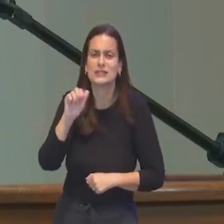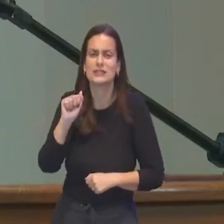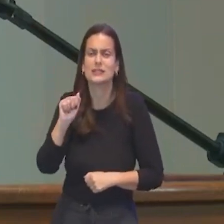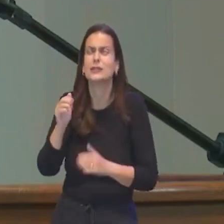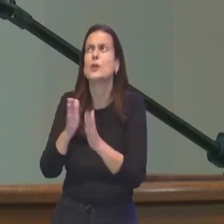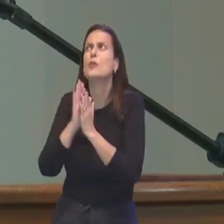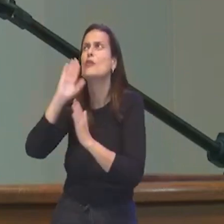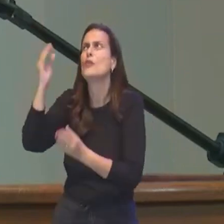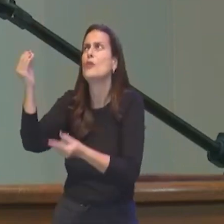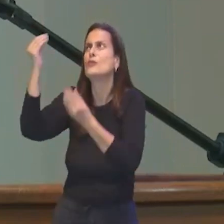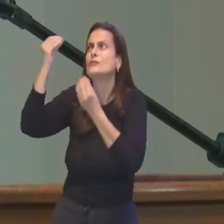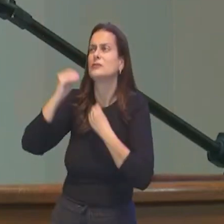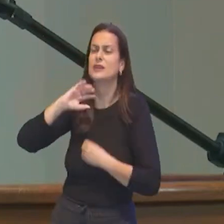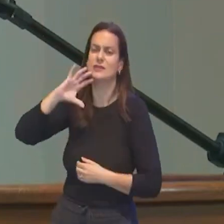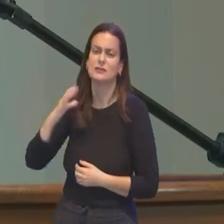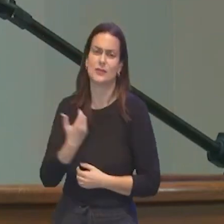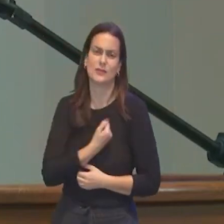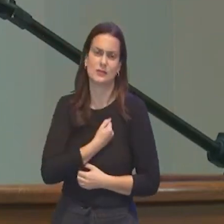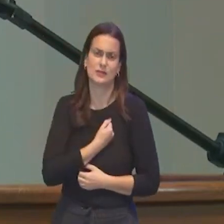salva-nos.